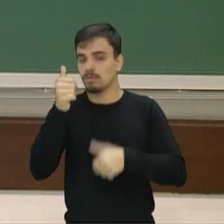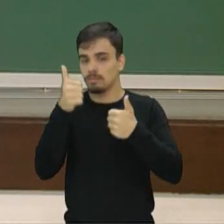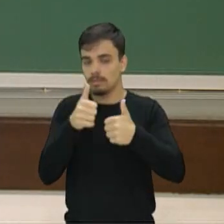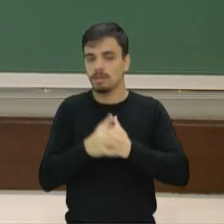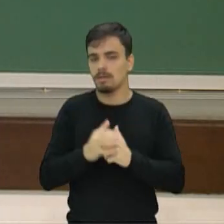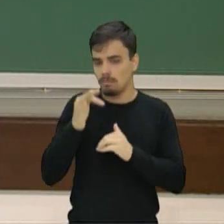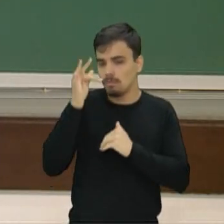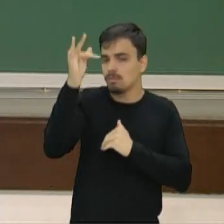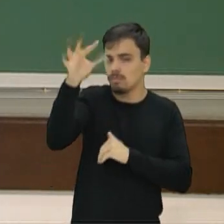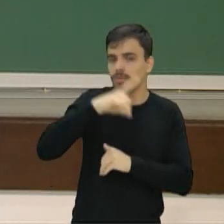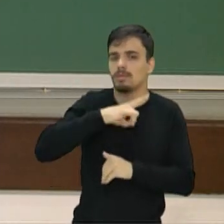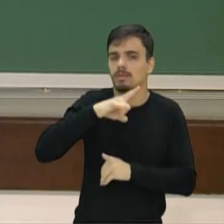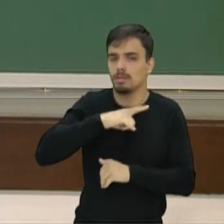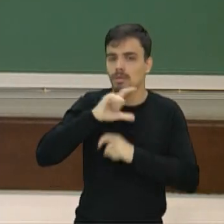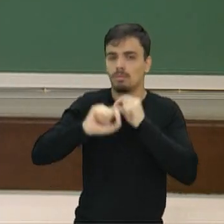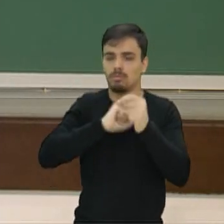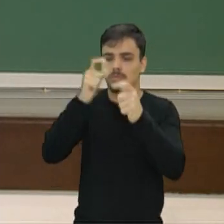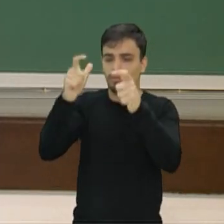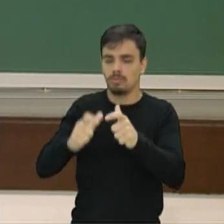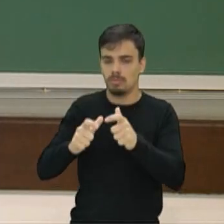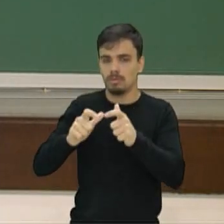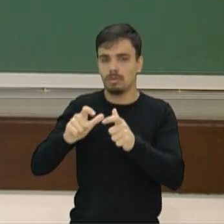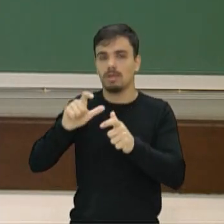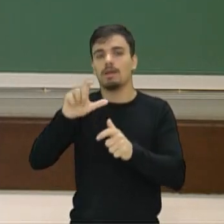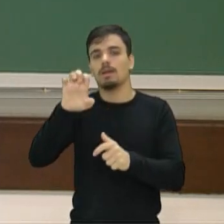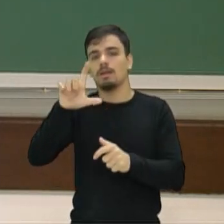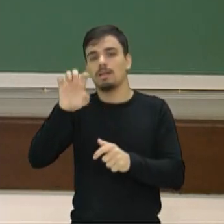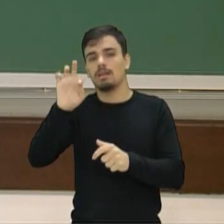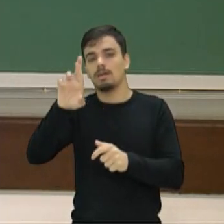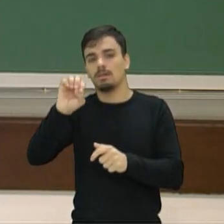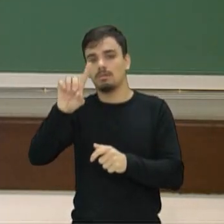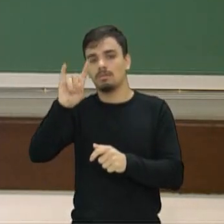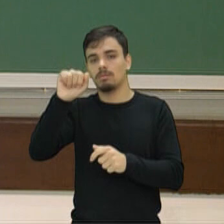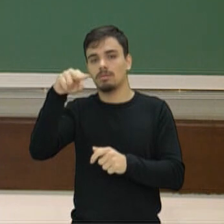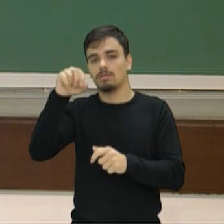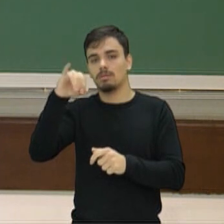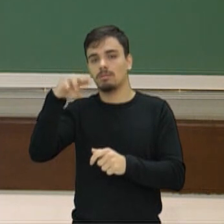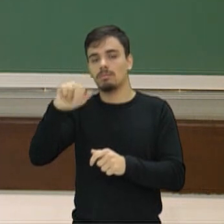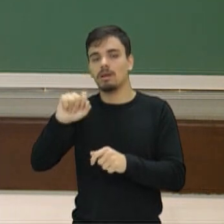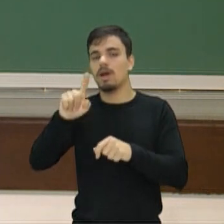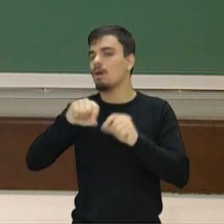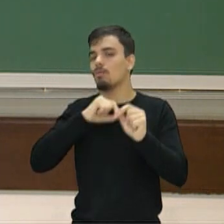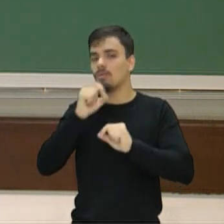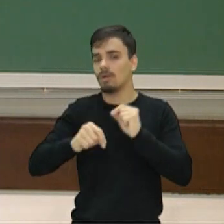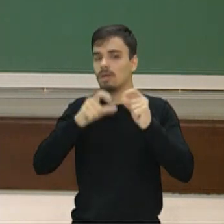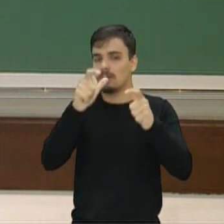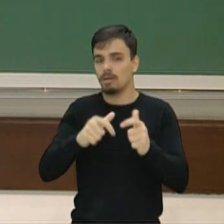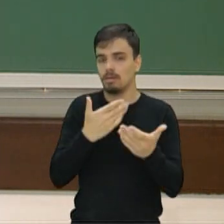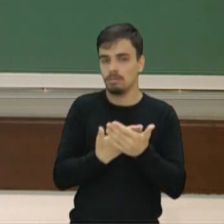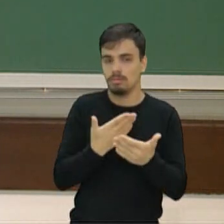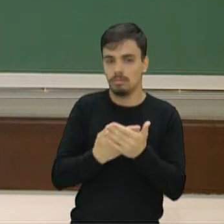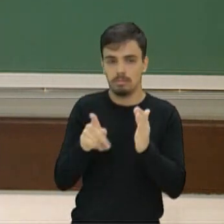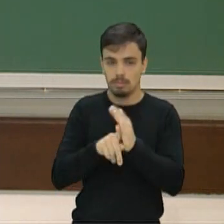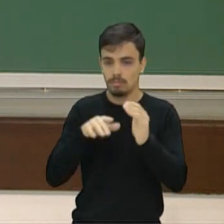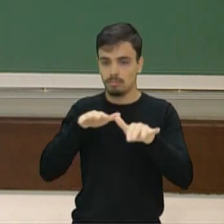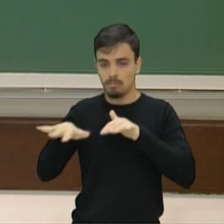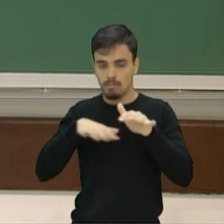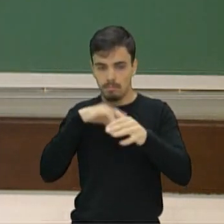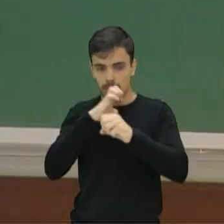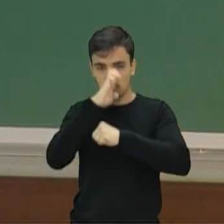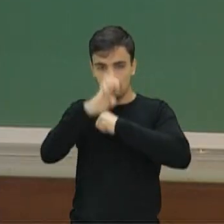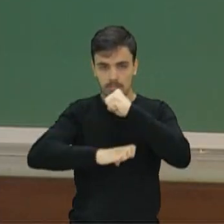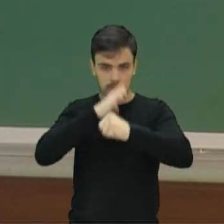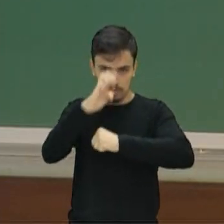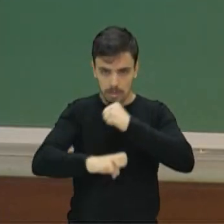na frente uma área chamada eletrodinâmica, que vai ser a parte do estudo do movimento dos elétrons.